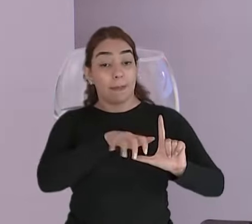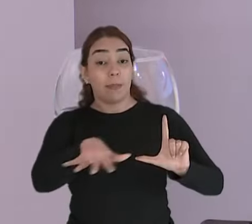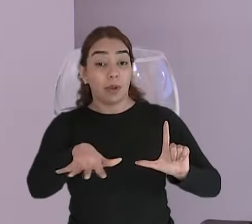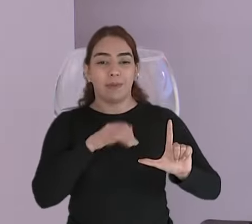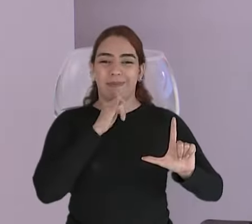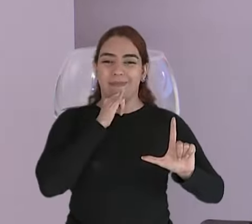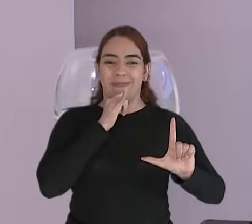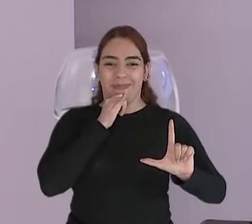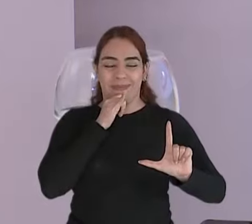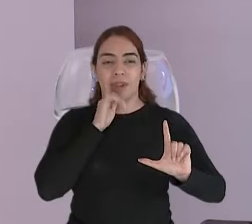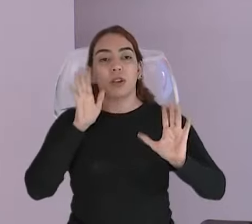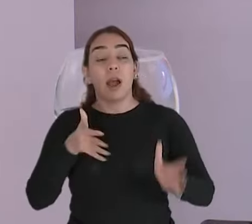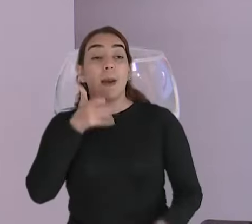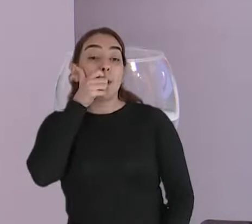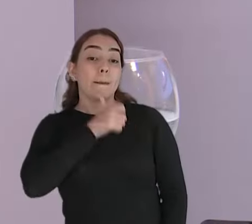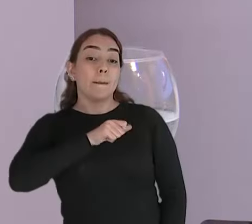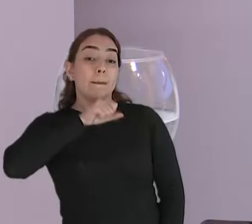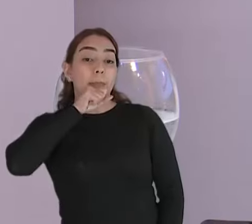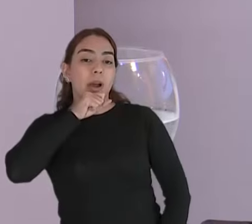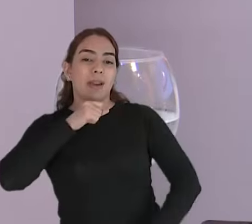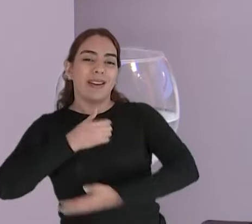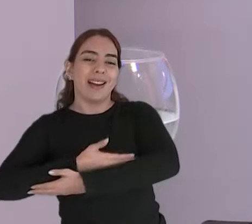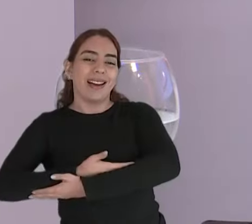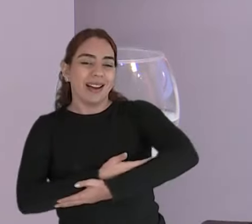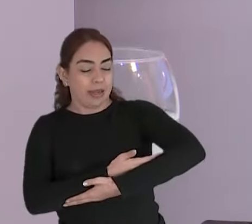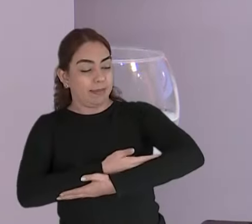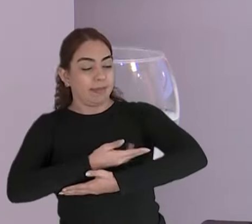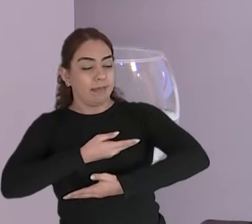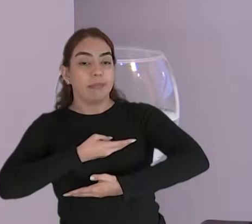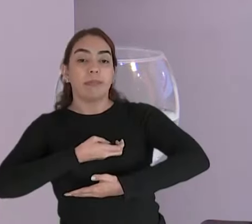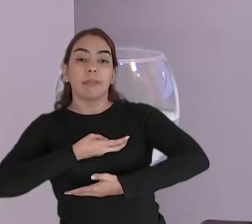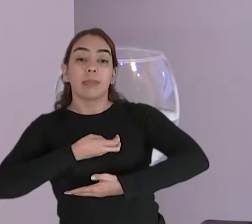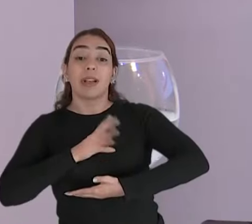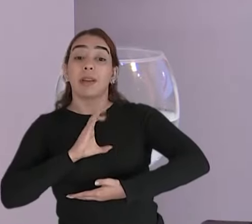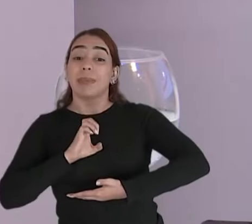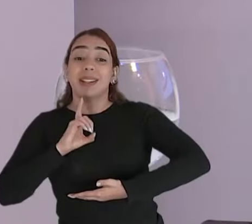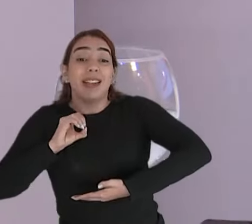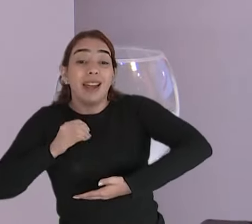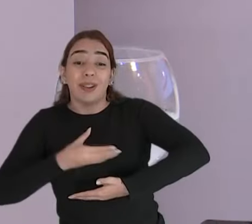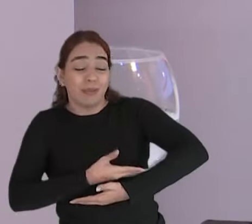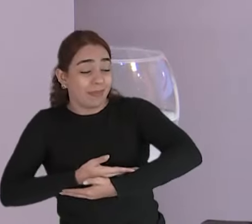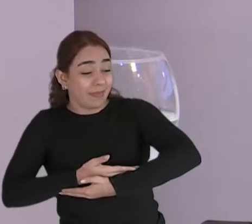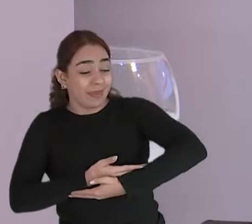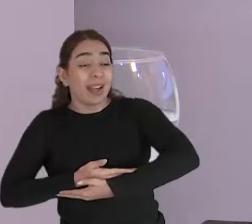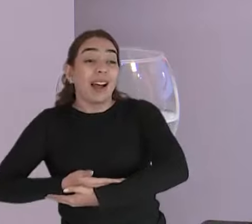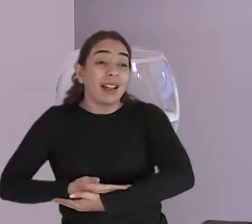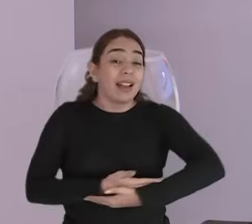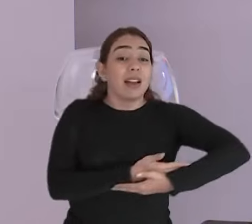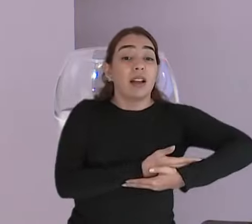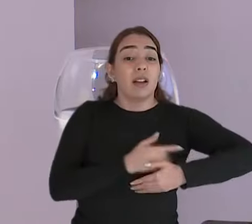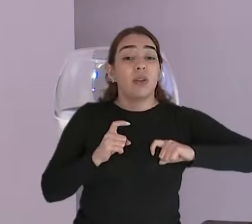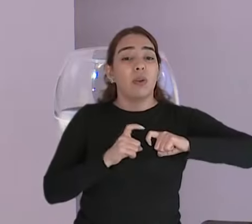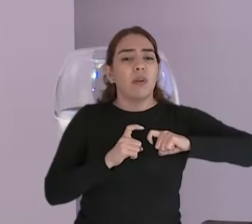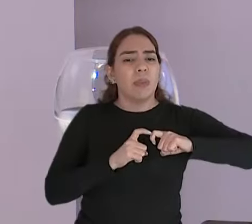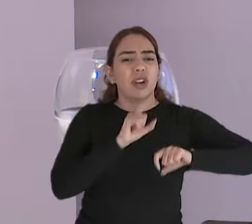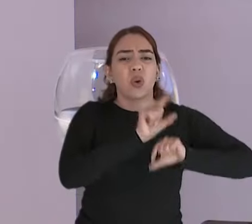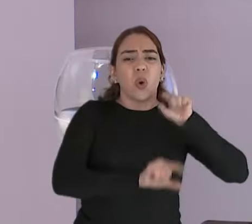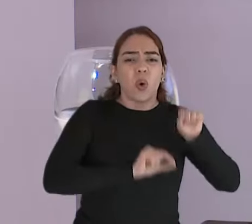hoje mães que chegam com os bebês bem cedo e dizem: eu não sei o que é, mas